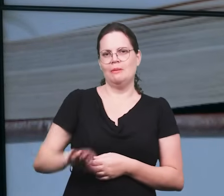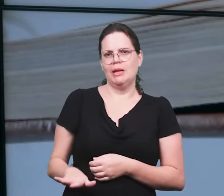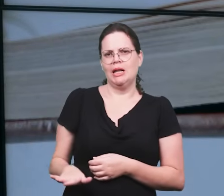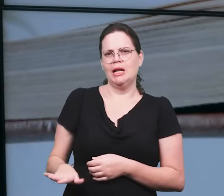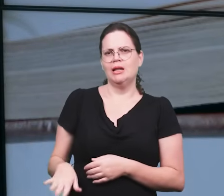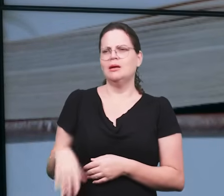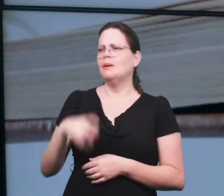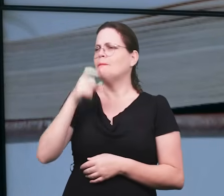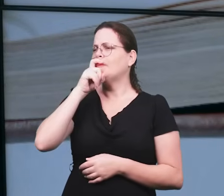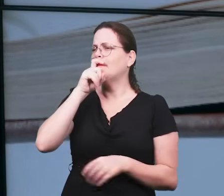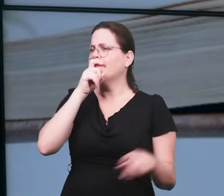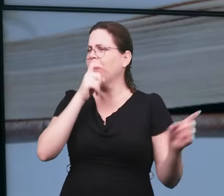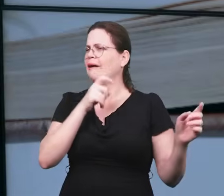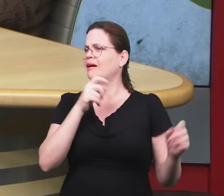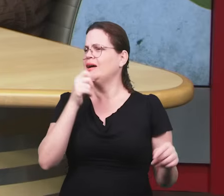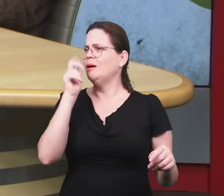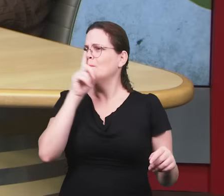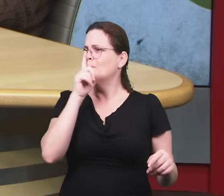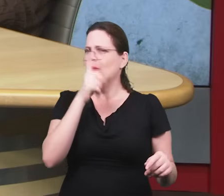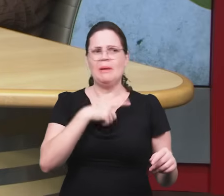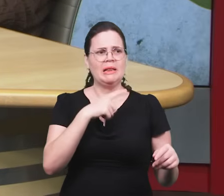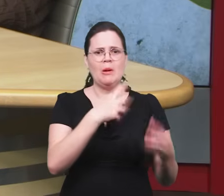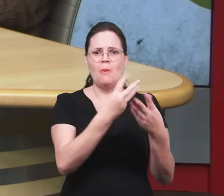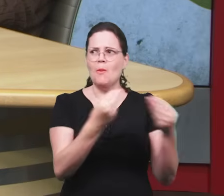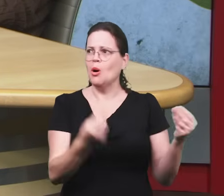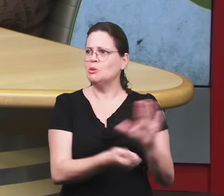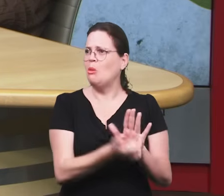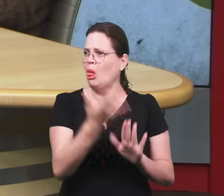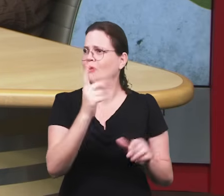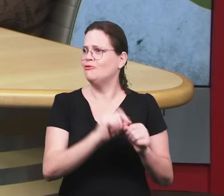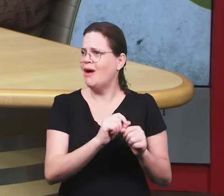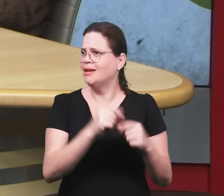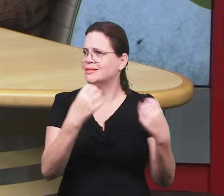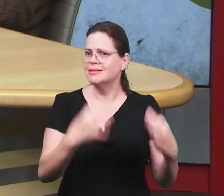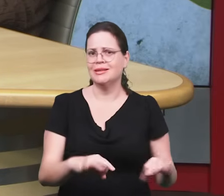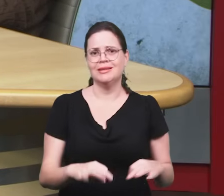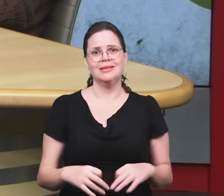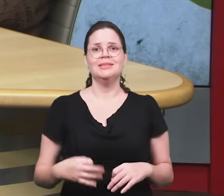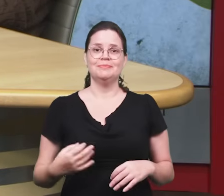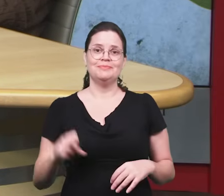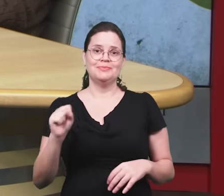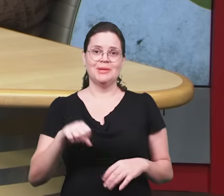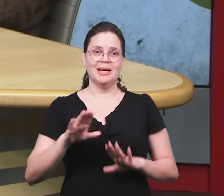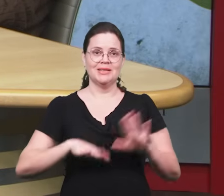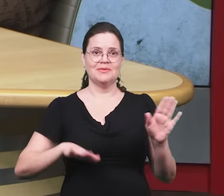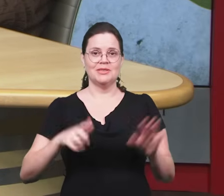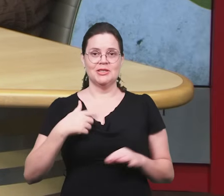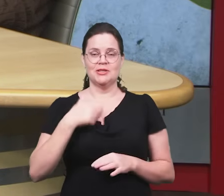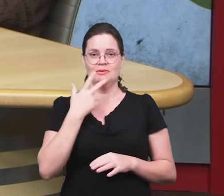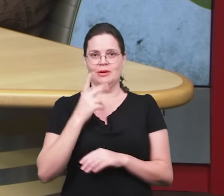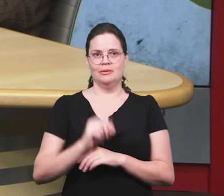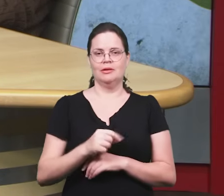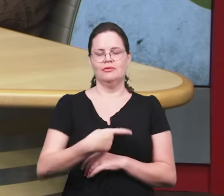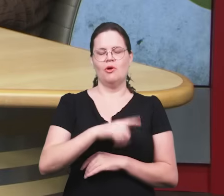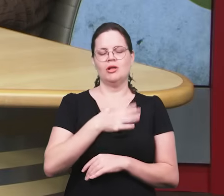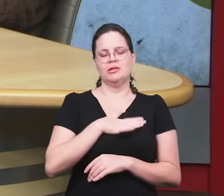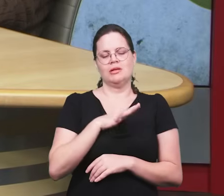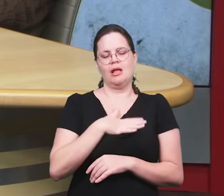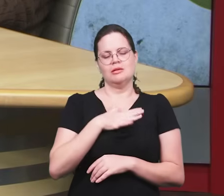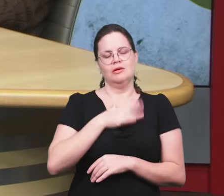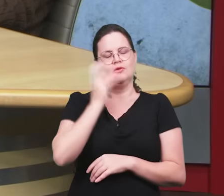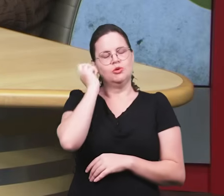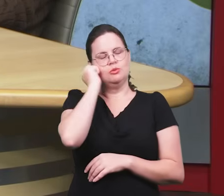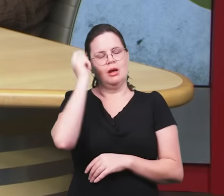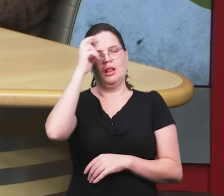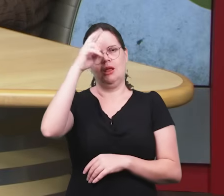a mamãe faz tanta coisa, né? Porque às vezes mesmo na hora que a gente fala que vai descansar, vai dormir,